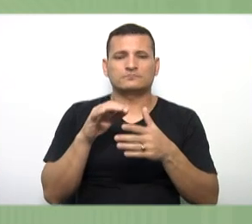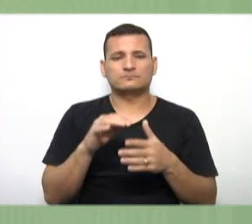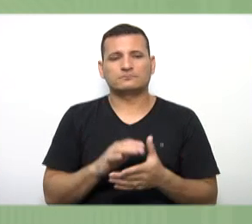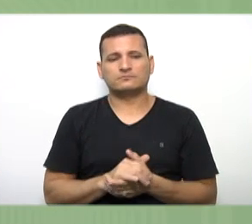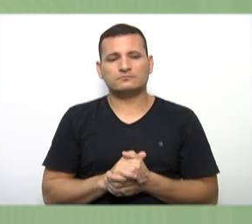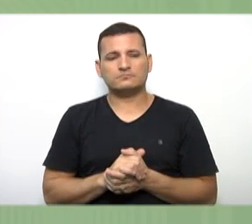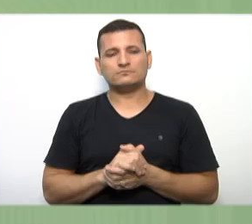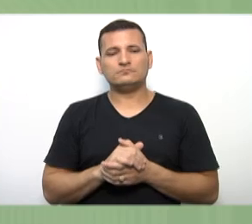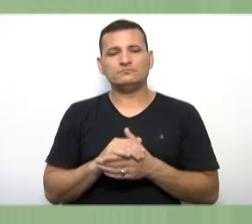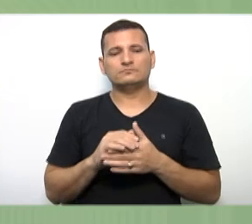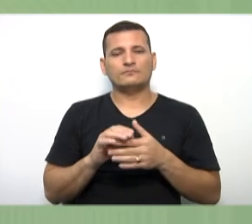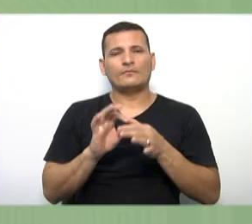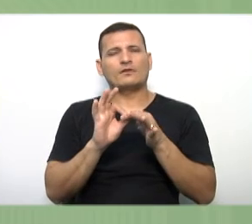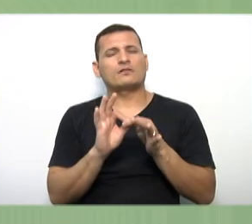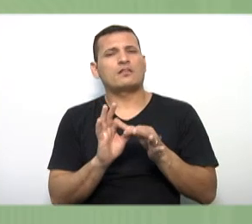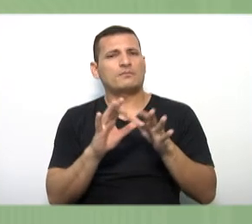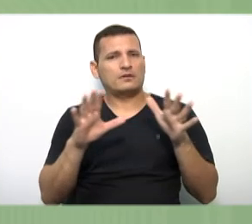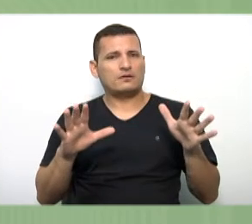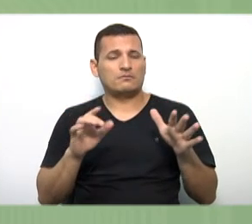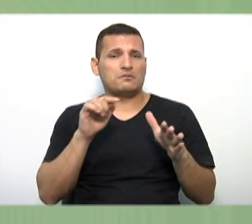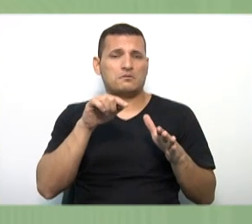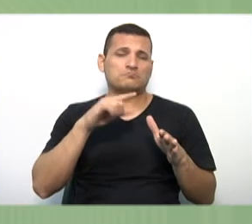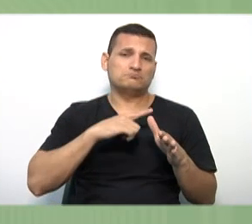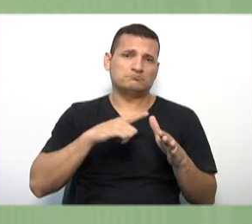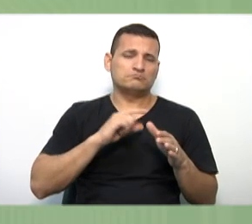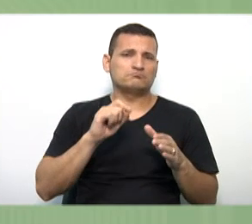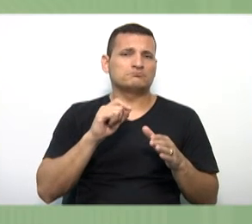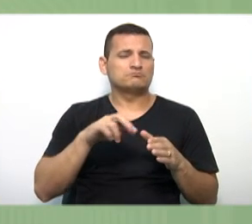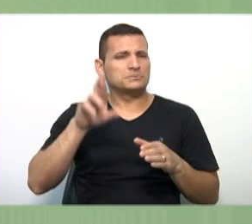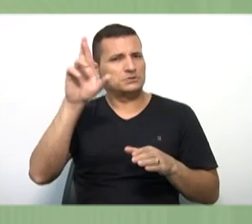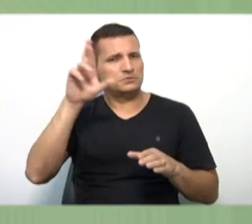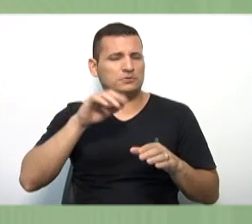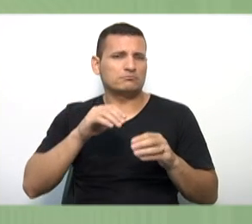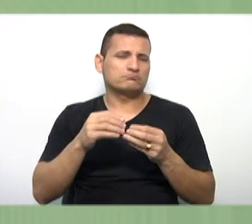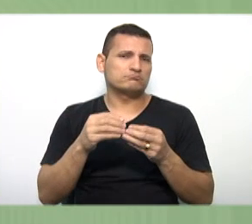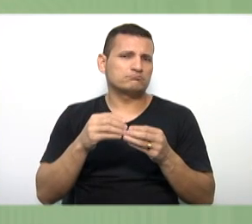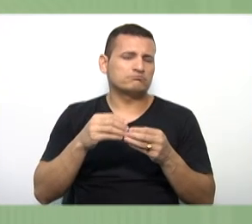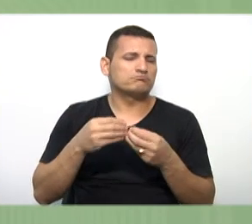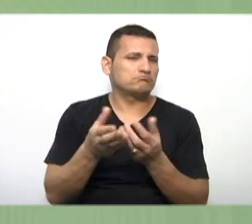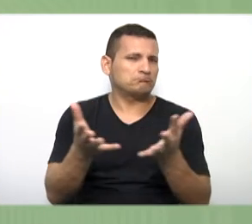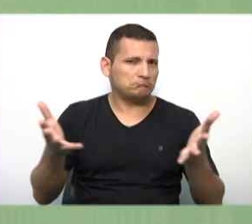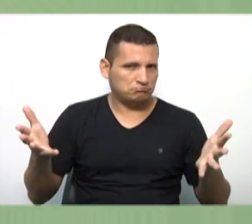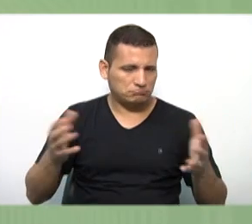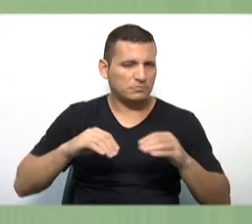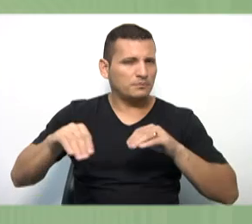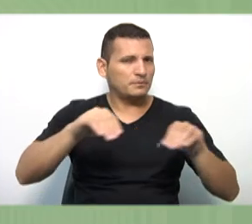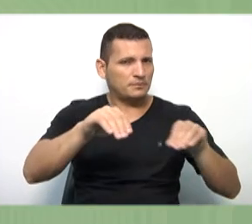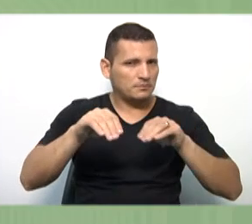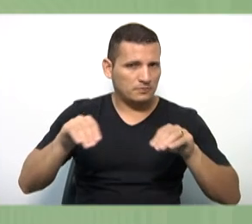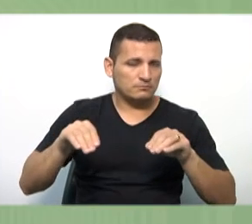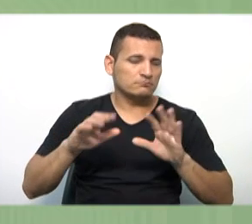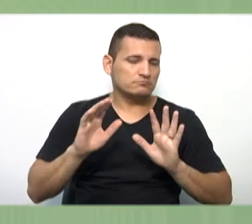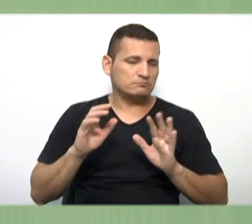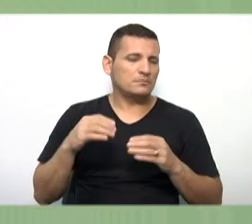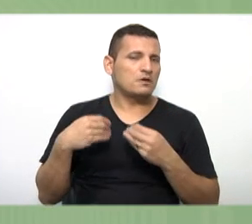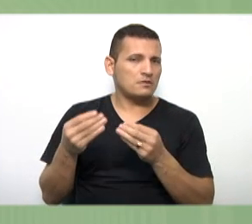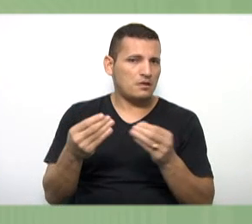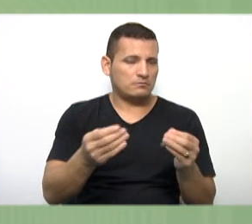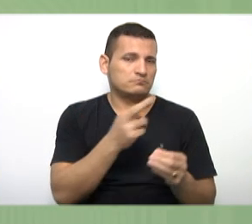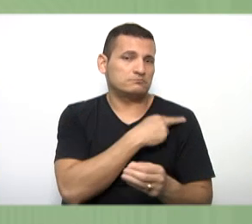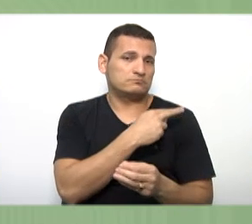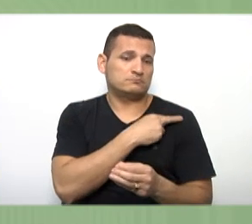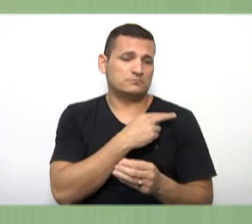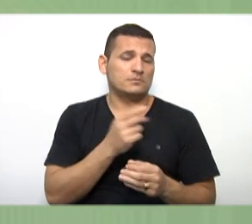a tomada de decisões entre os colaboradores, dando a responsabilidade a eles pelo resultado. E esse não